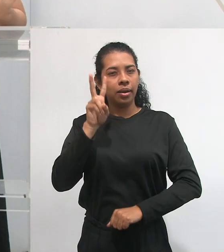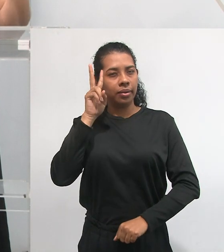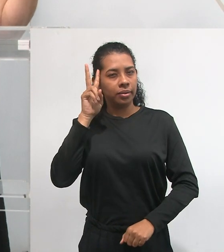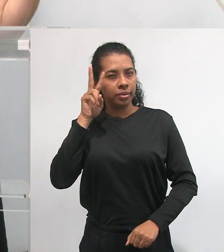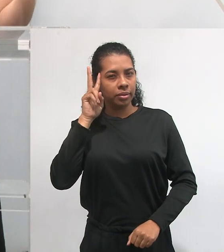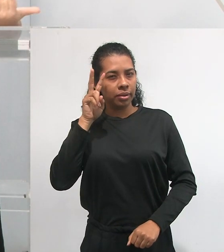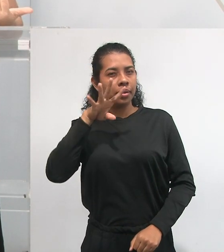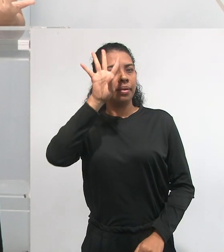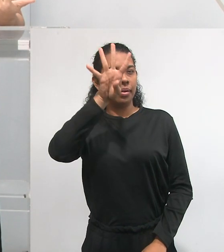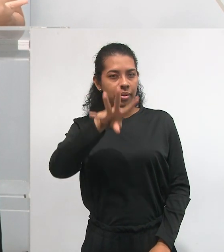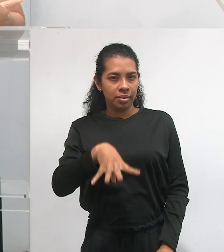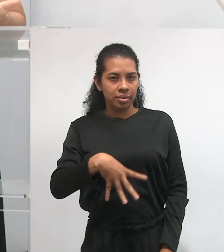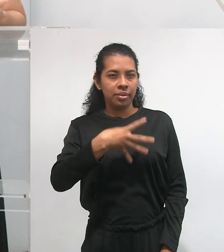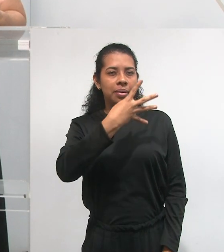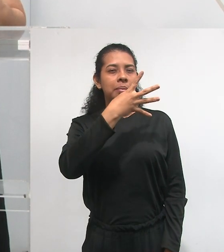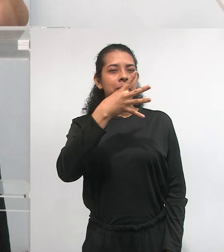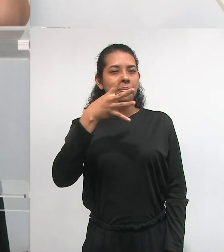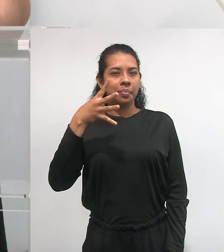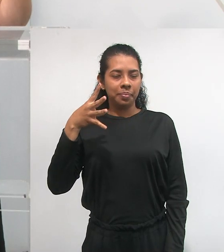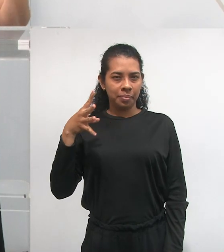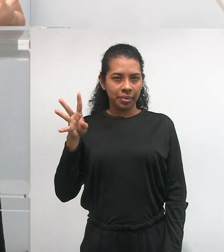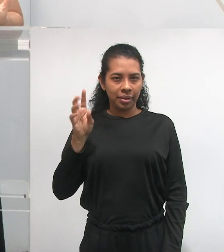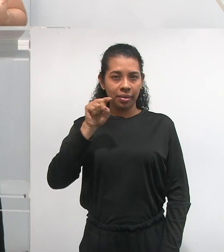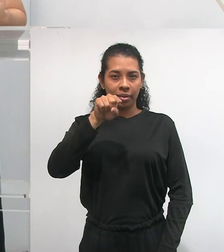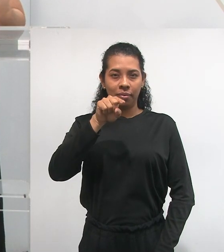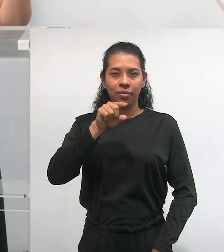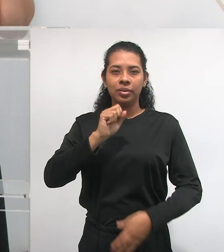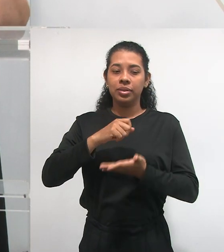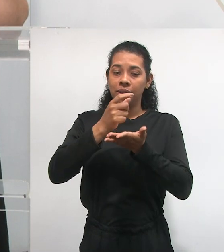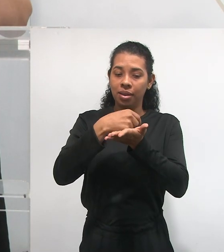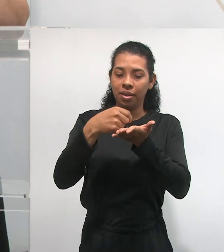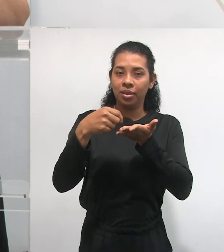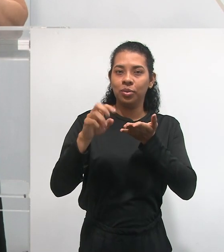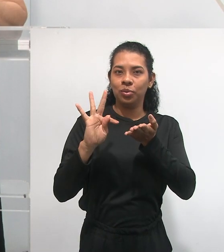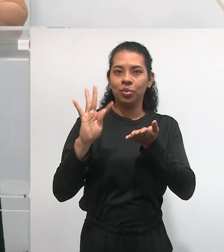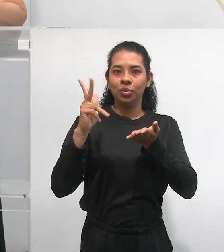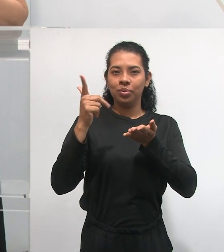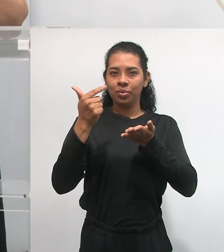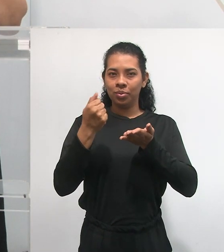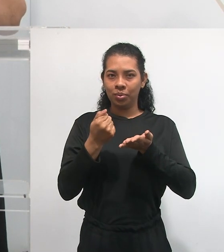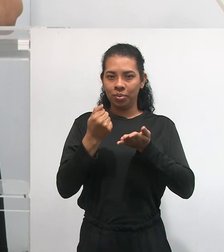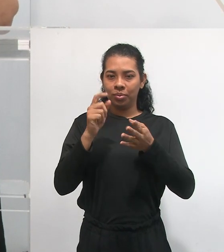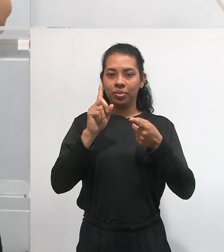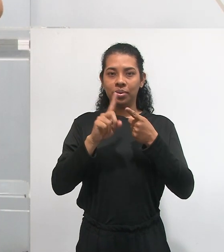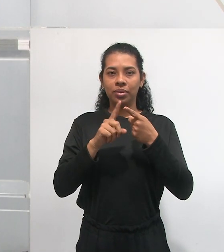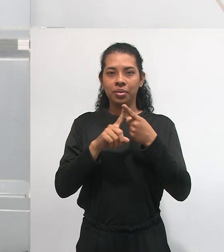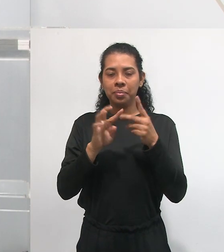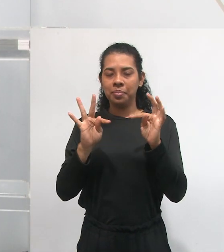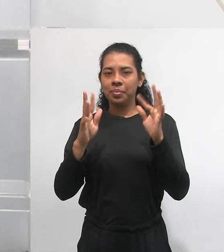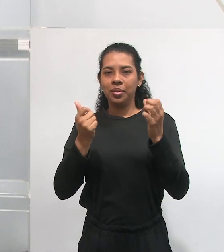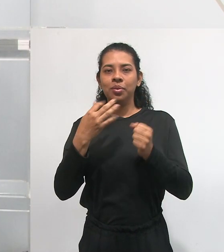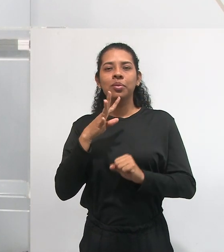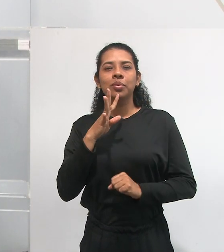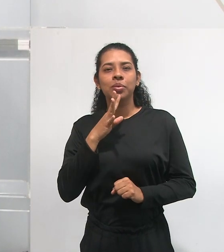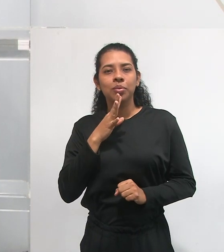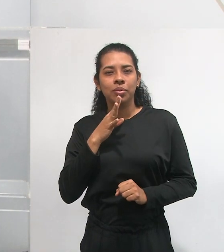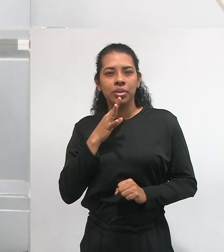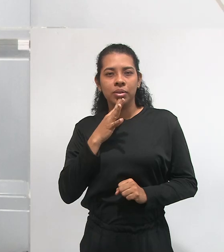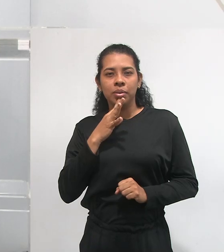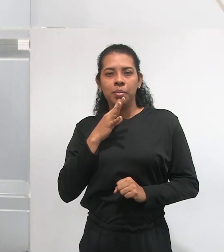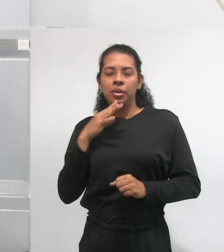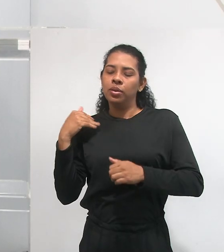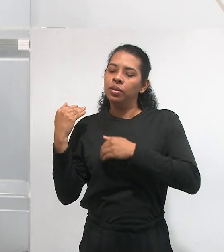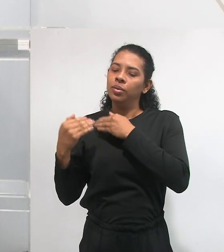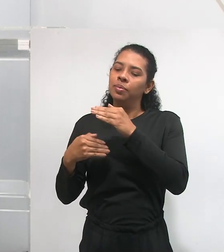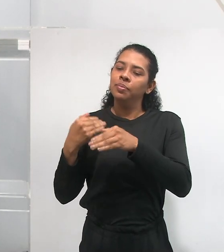conceitos que eu expliquei na aula anterior para você realizar e também os seus conhecimentos ao longo de toda